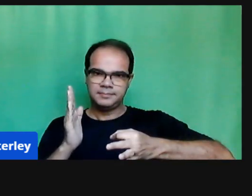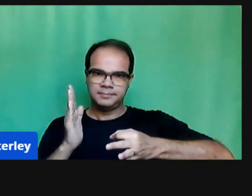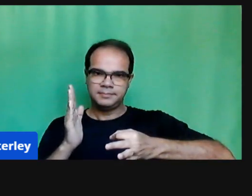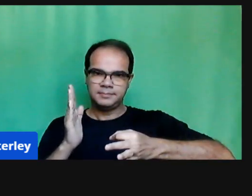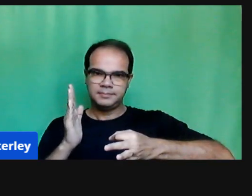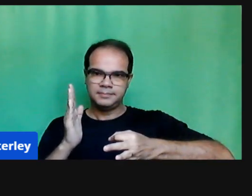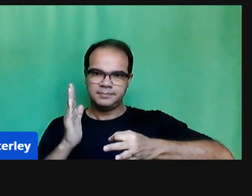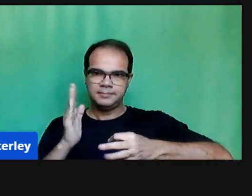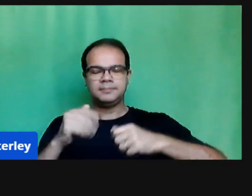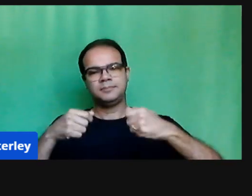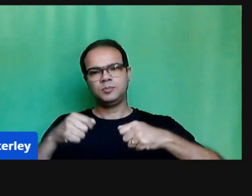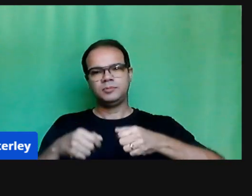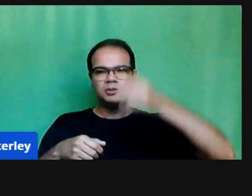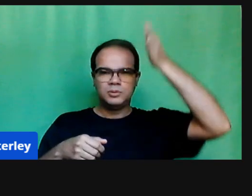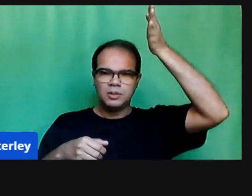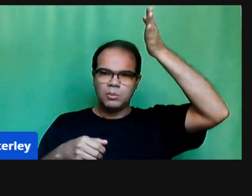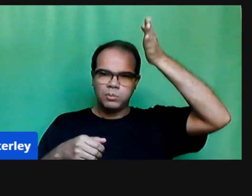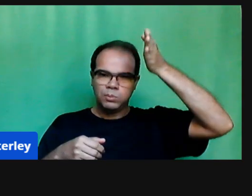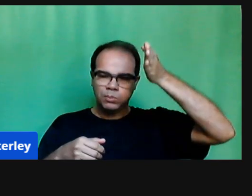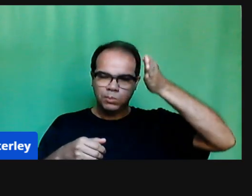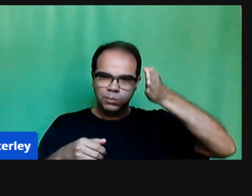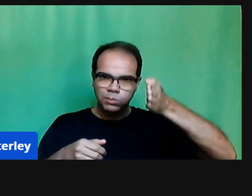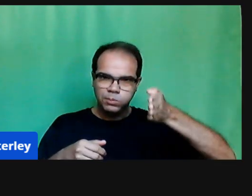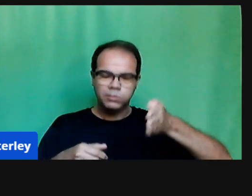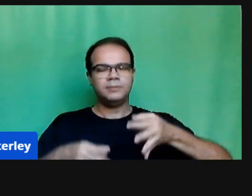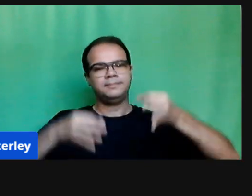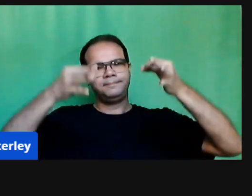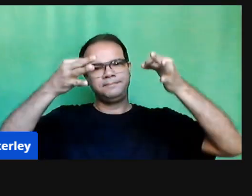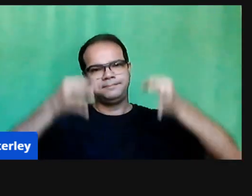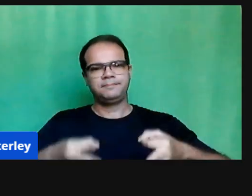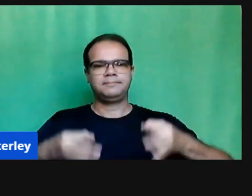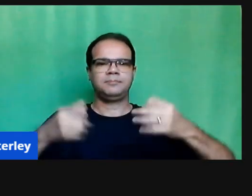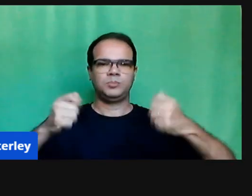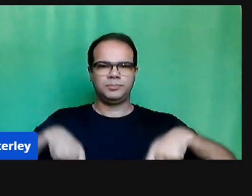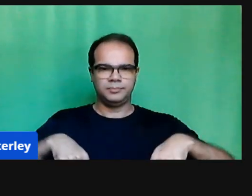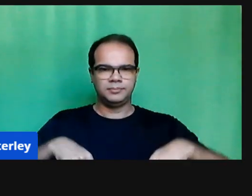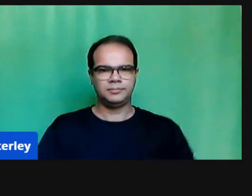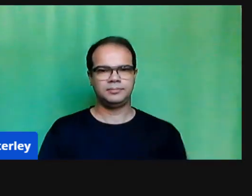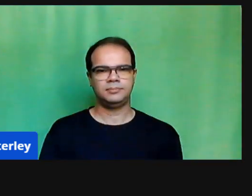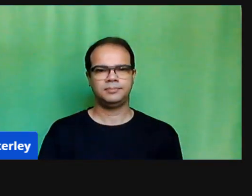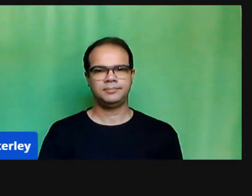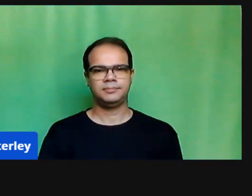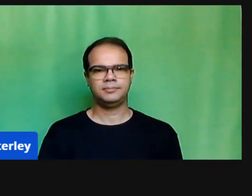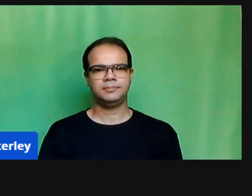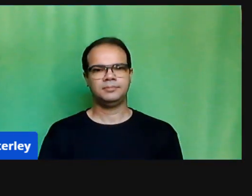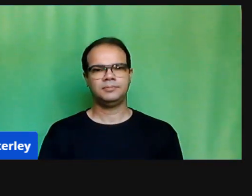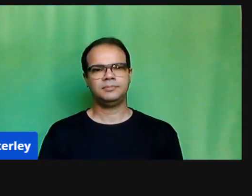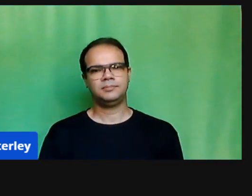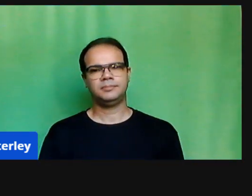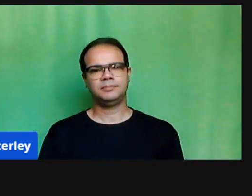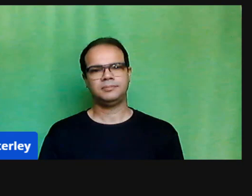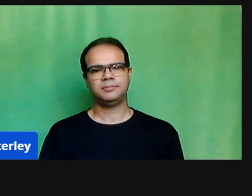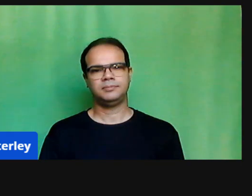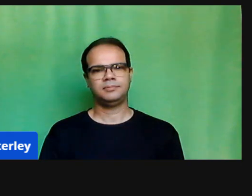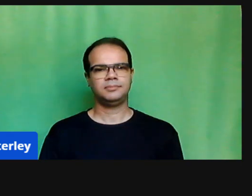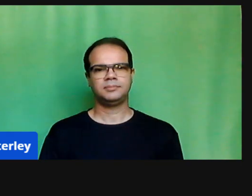e por conta da questão biosanitária, e depois que os riscos, né,